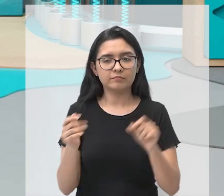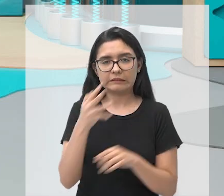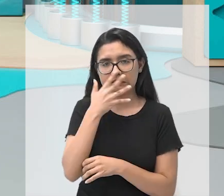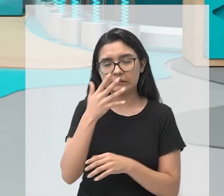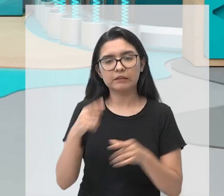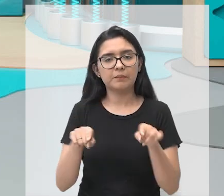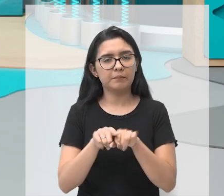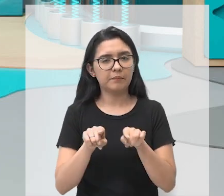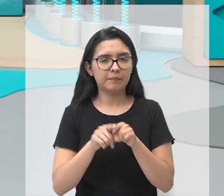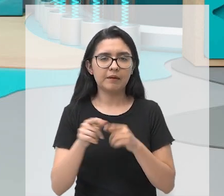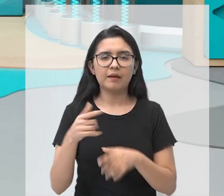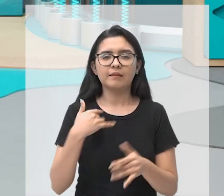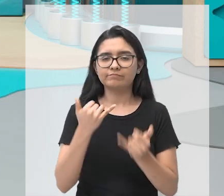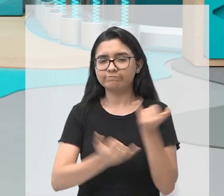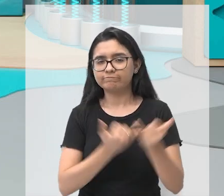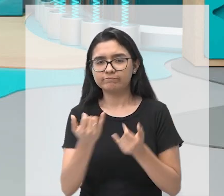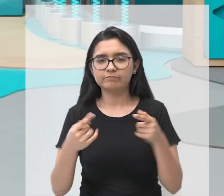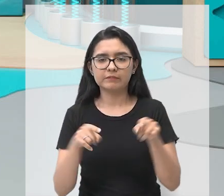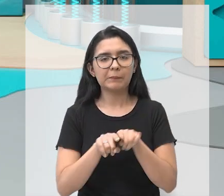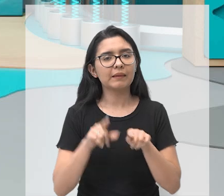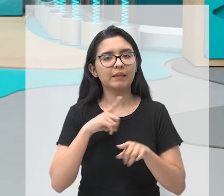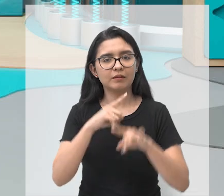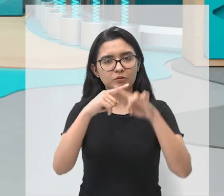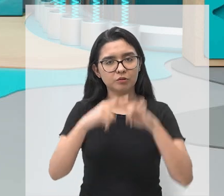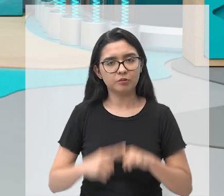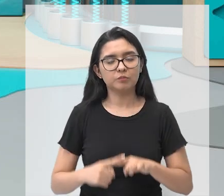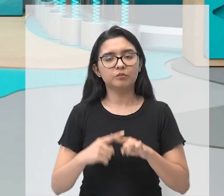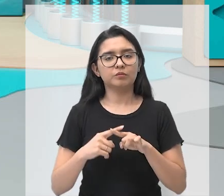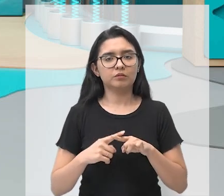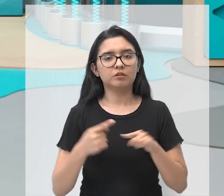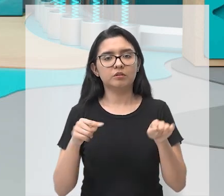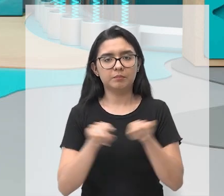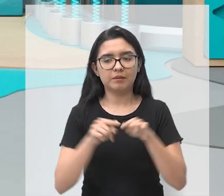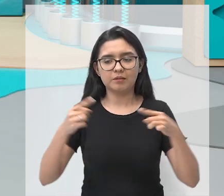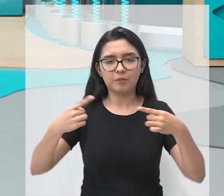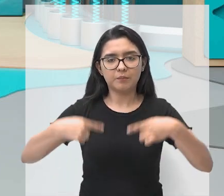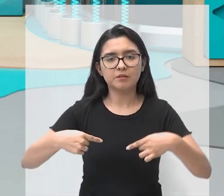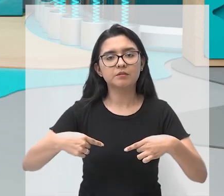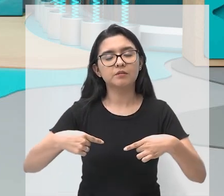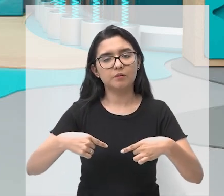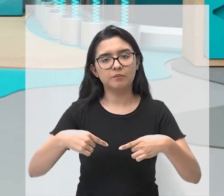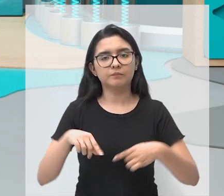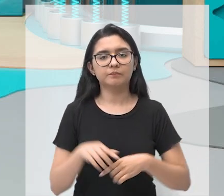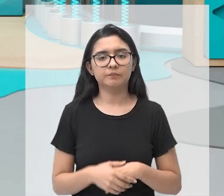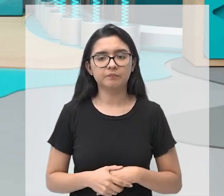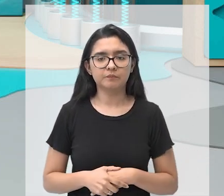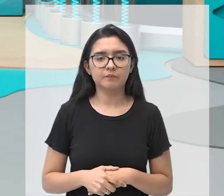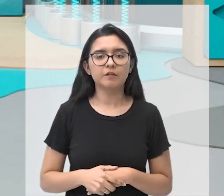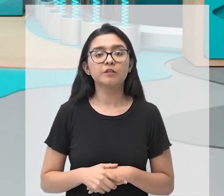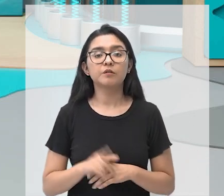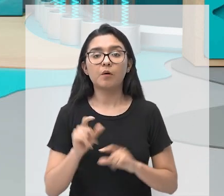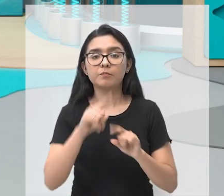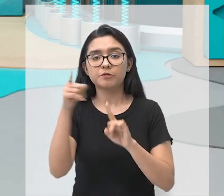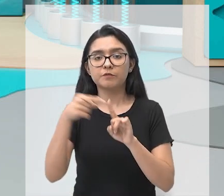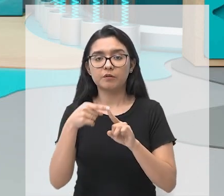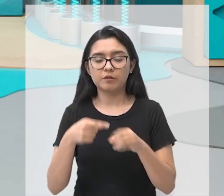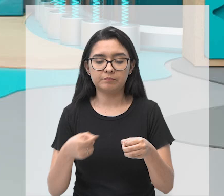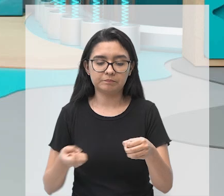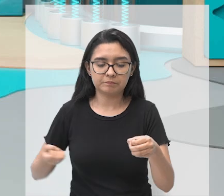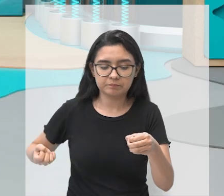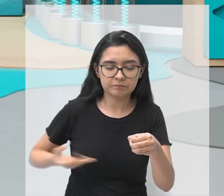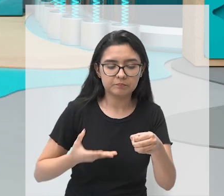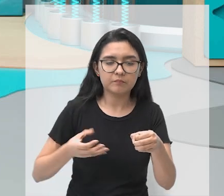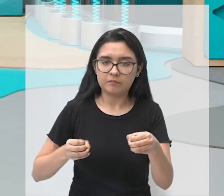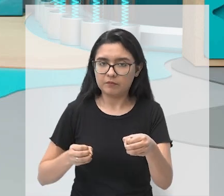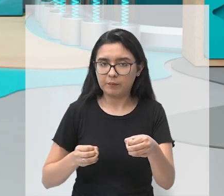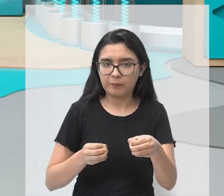encantador, é divertido, tem aquela pitada de disputa, da competição ali, de fazer a bola chegar o mais